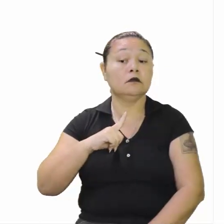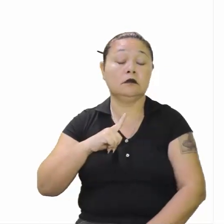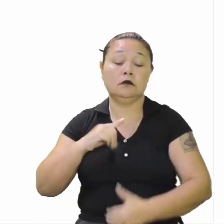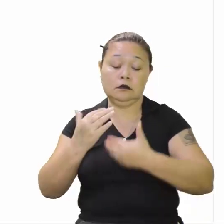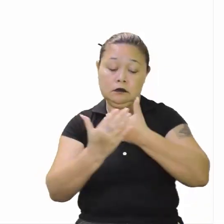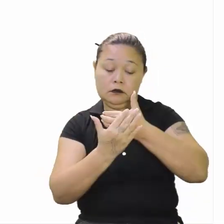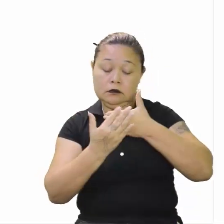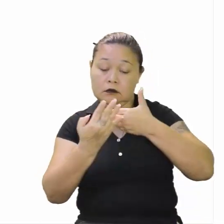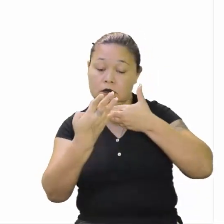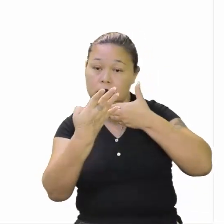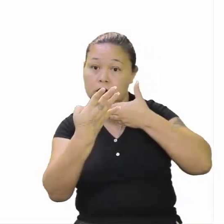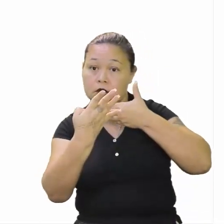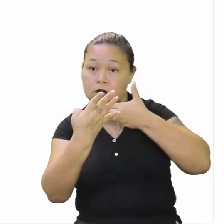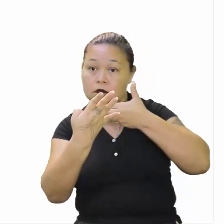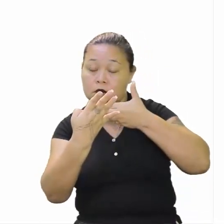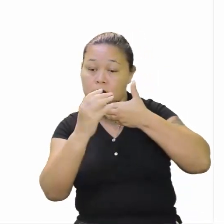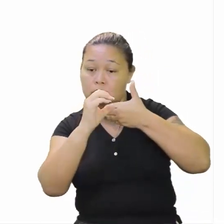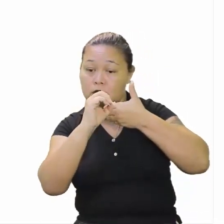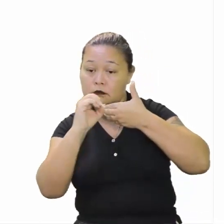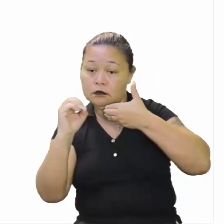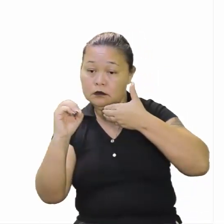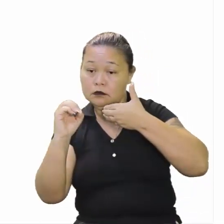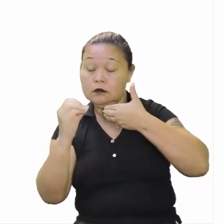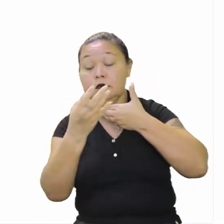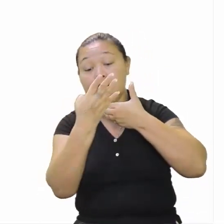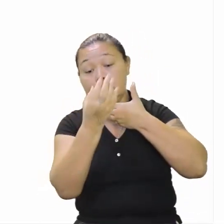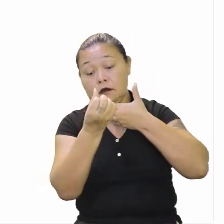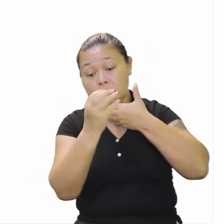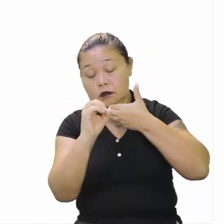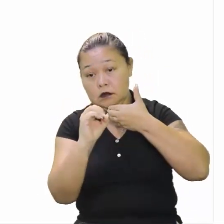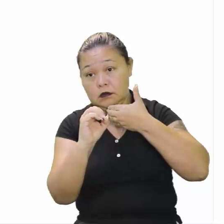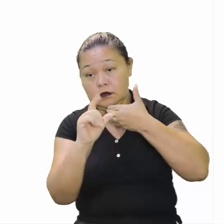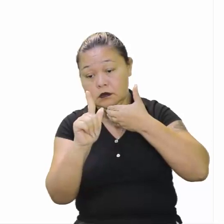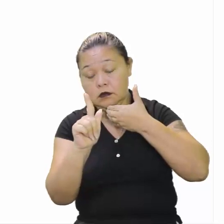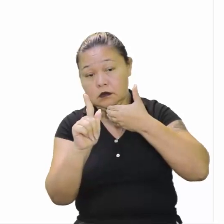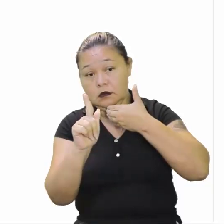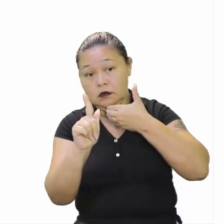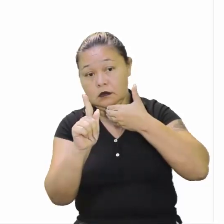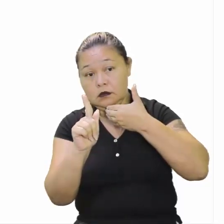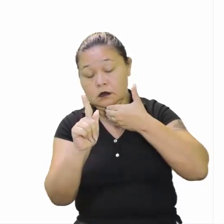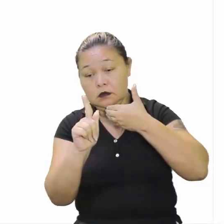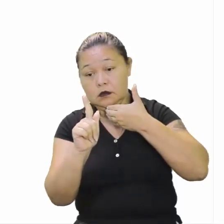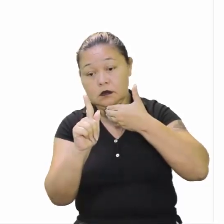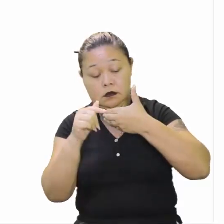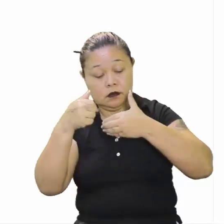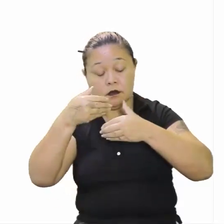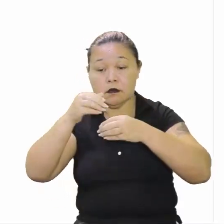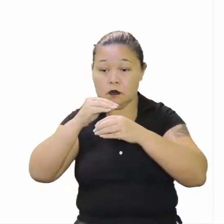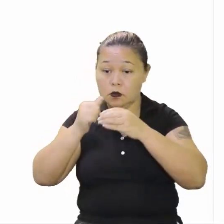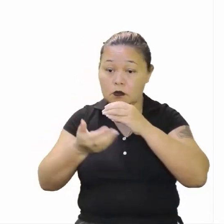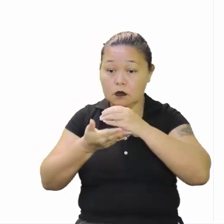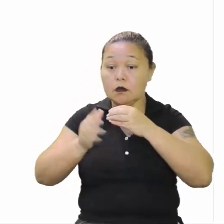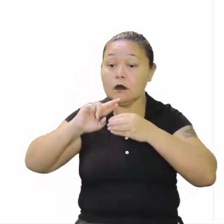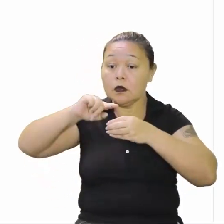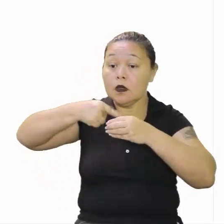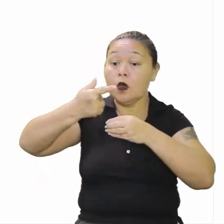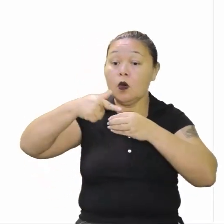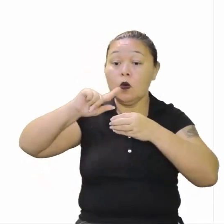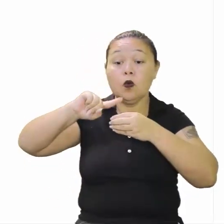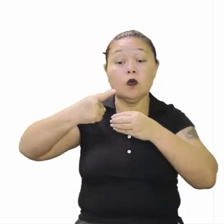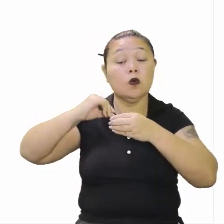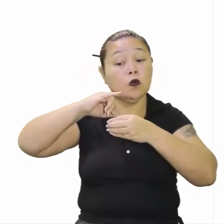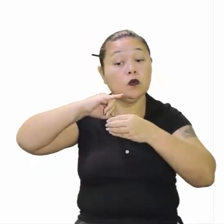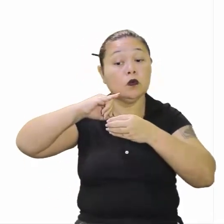400 gramas e 460 gramas do iogurte. Mas eu não quero